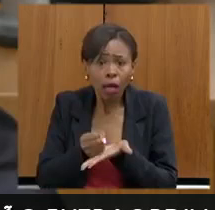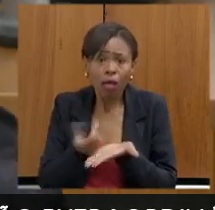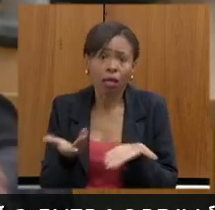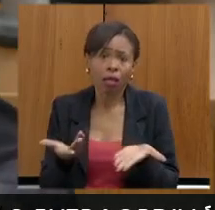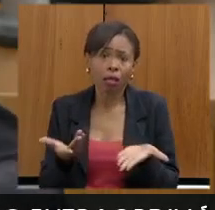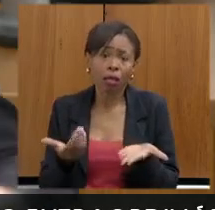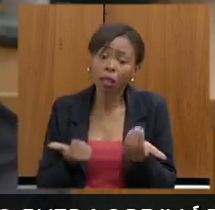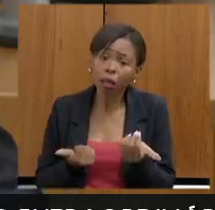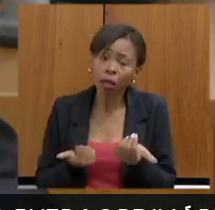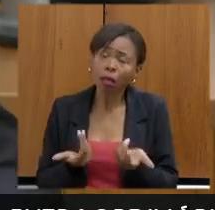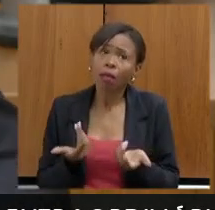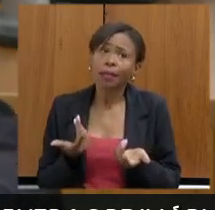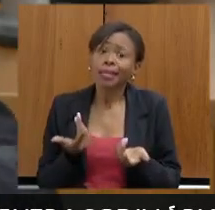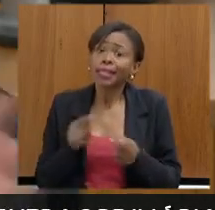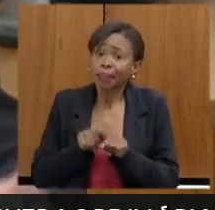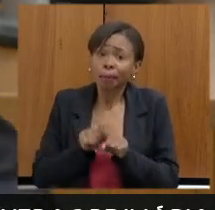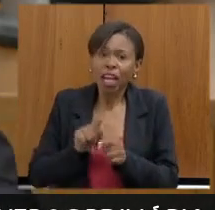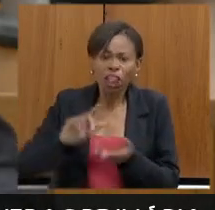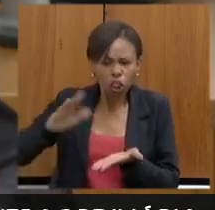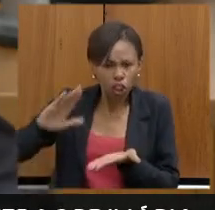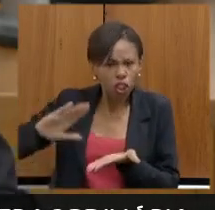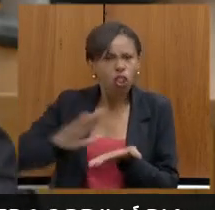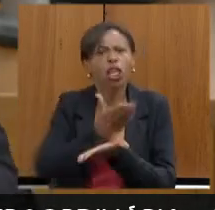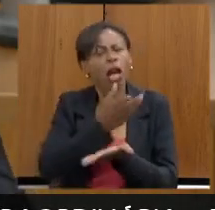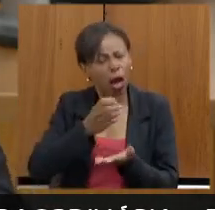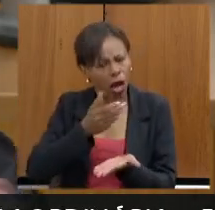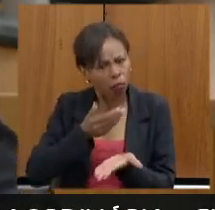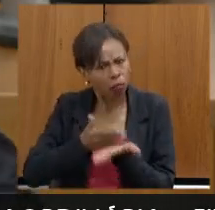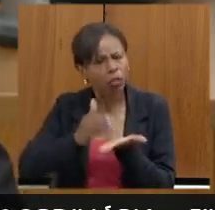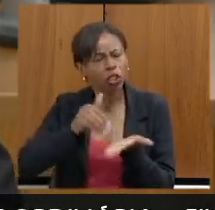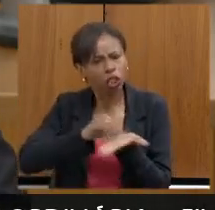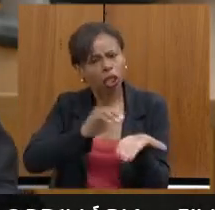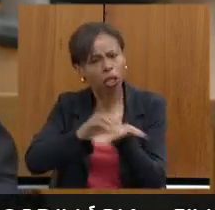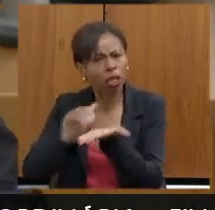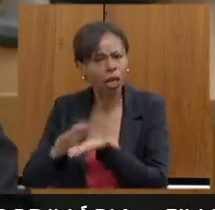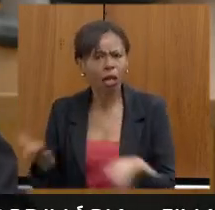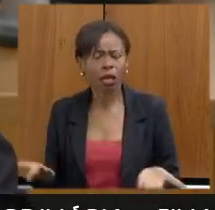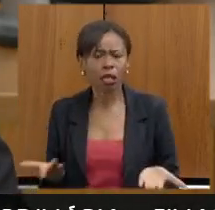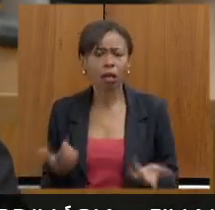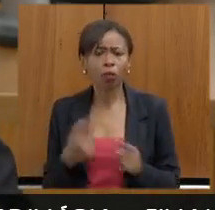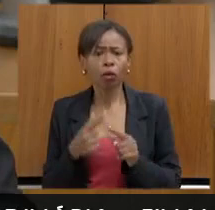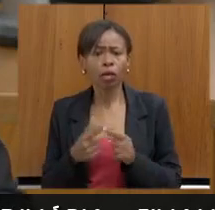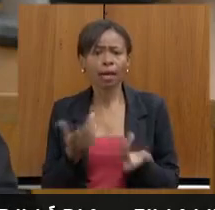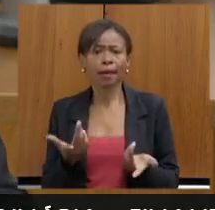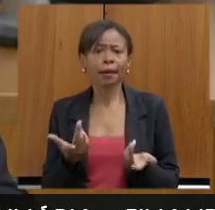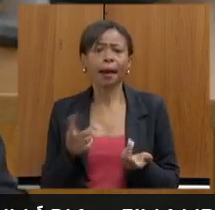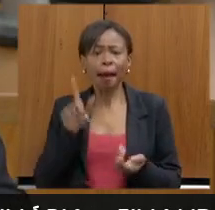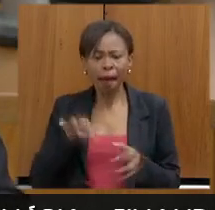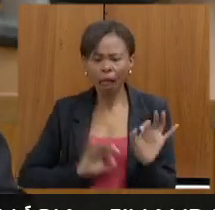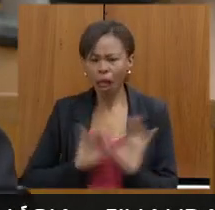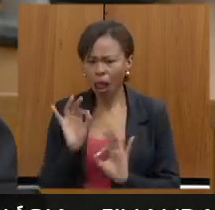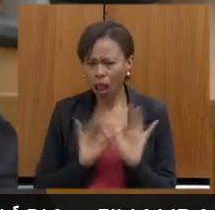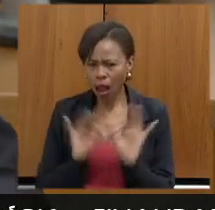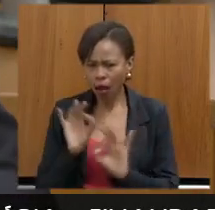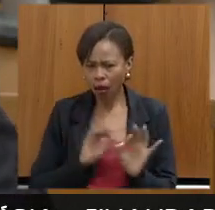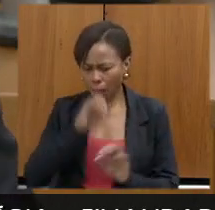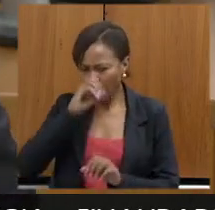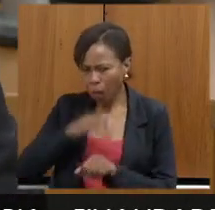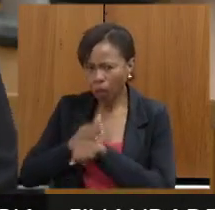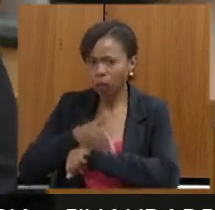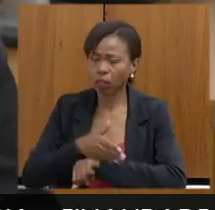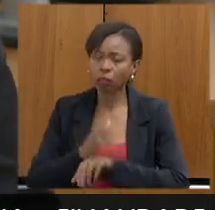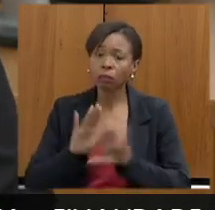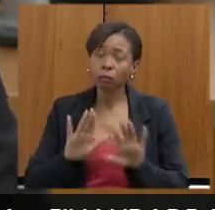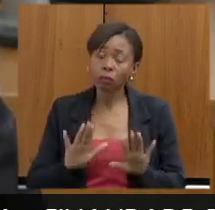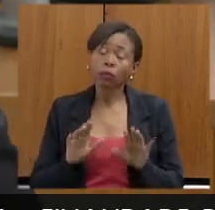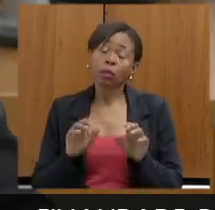sim colocar para fora quando viajar tem coisa armada ali tá você vai Foi armado da noite para o dia que dormindo está estabelecido né então enfim é meu